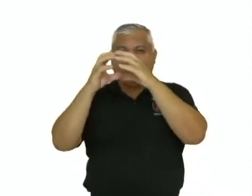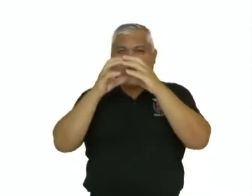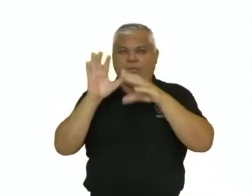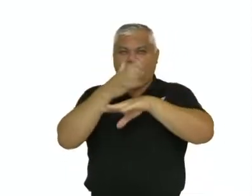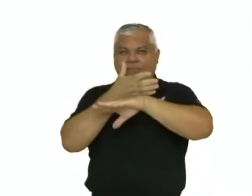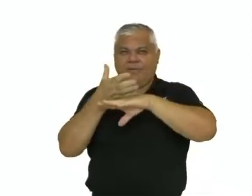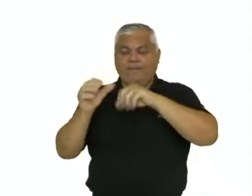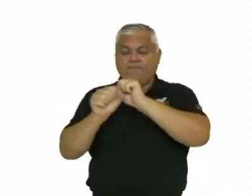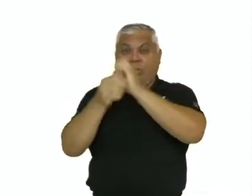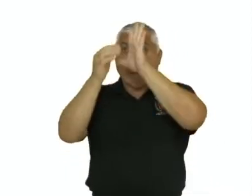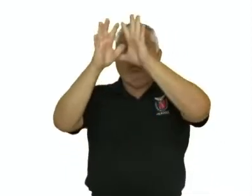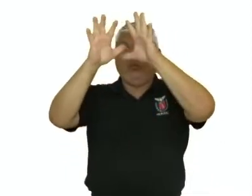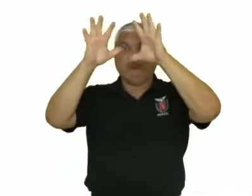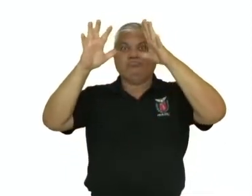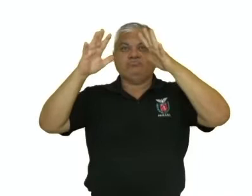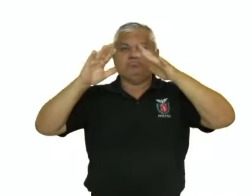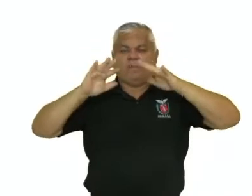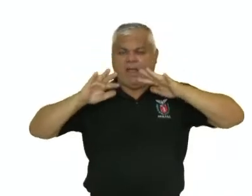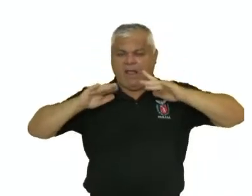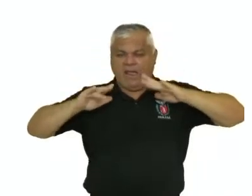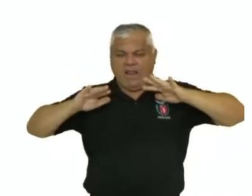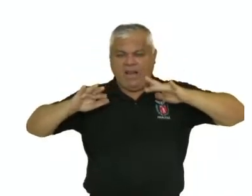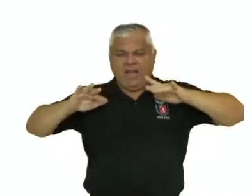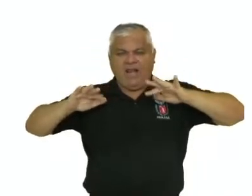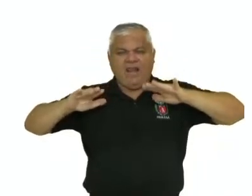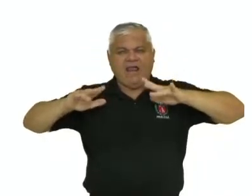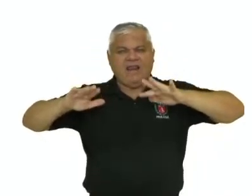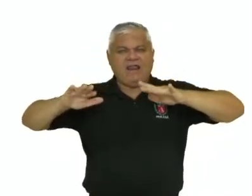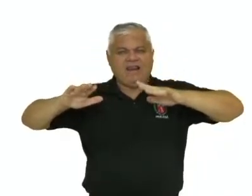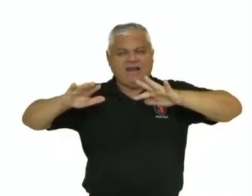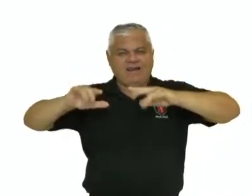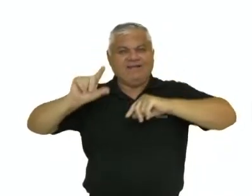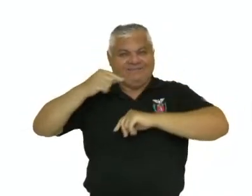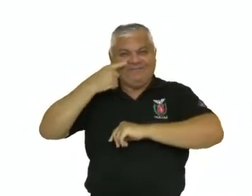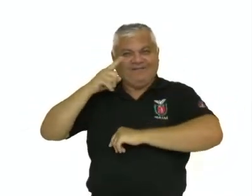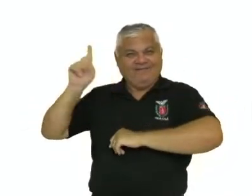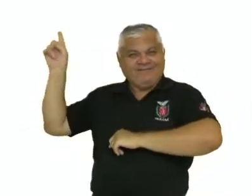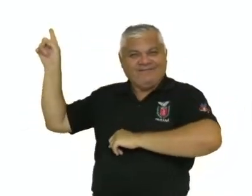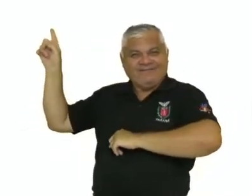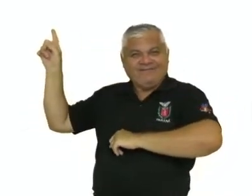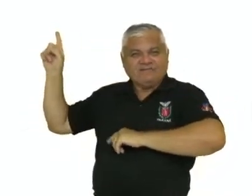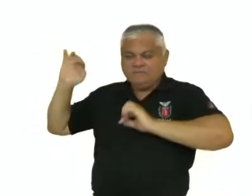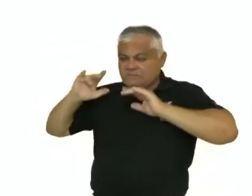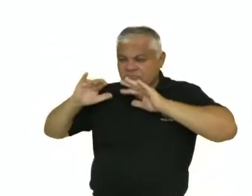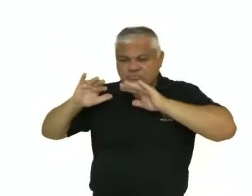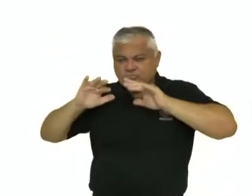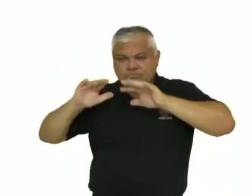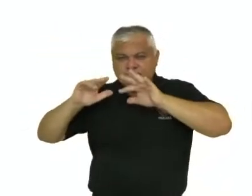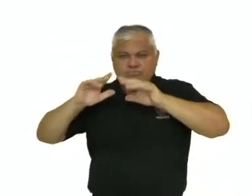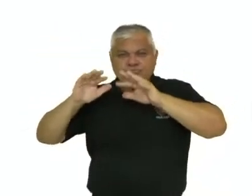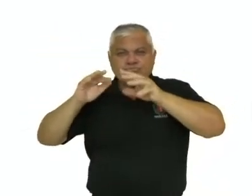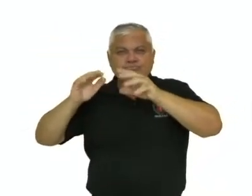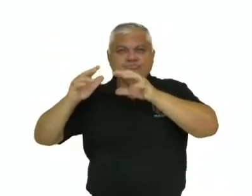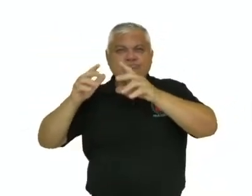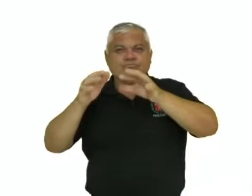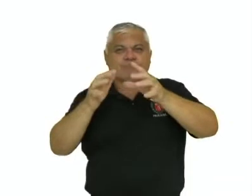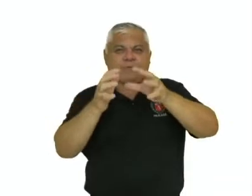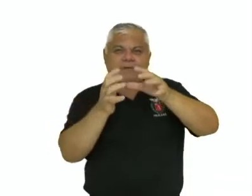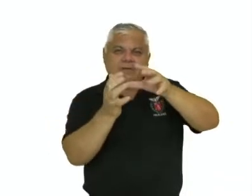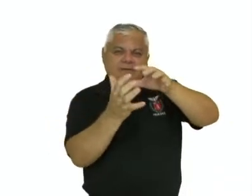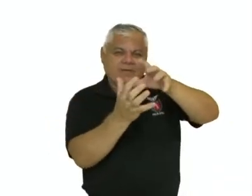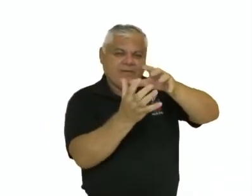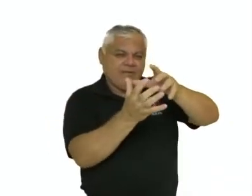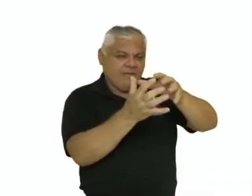branca. Explodiu e liberou várias bolinhas menores. E essas bolinhas menores foram se